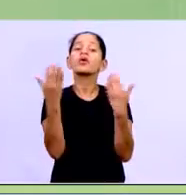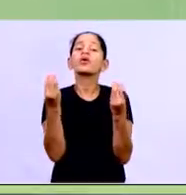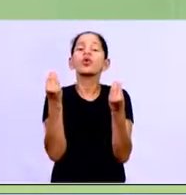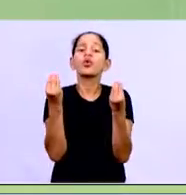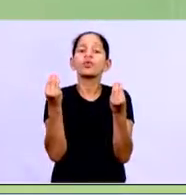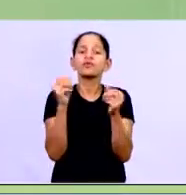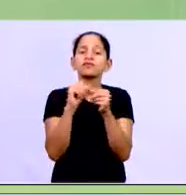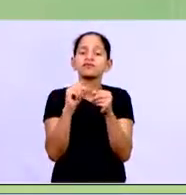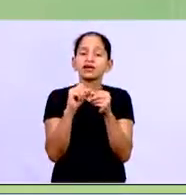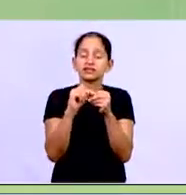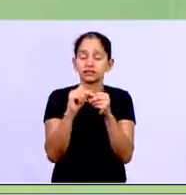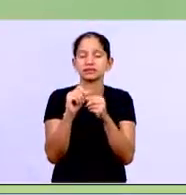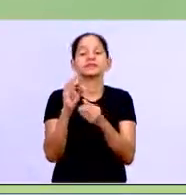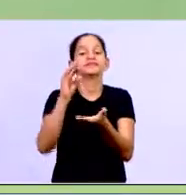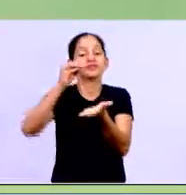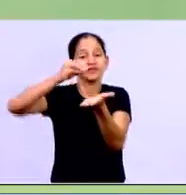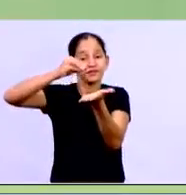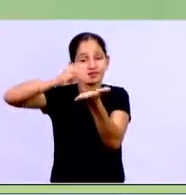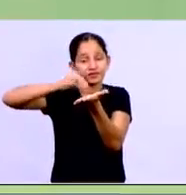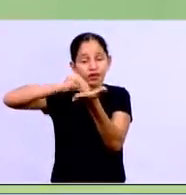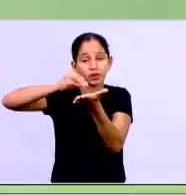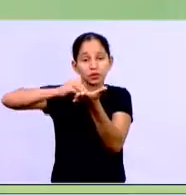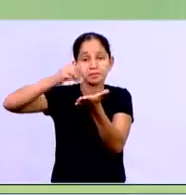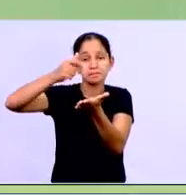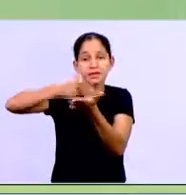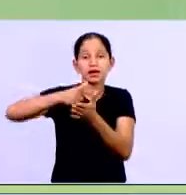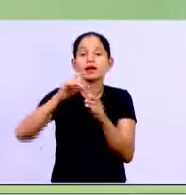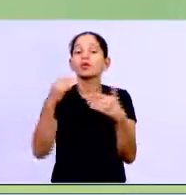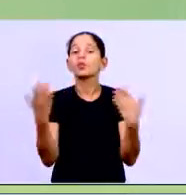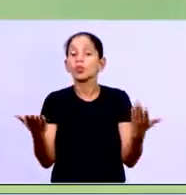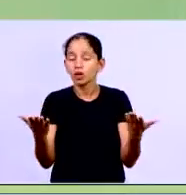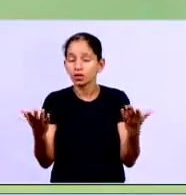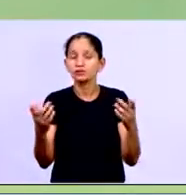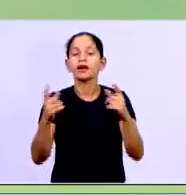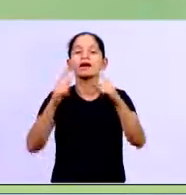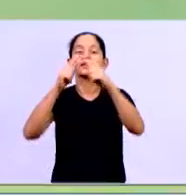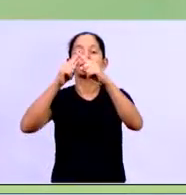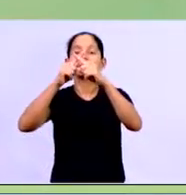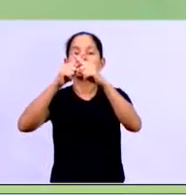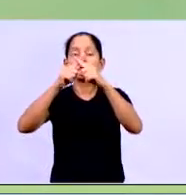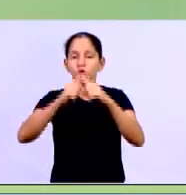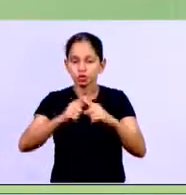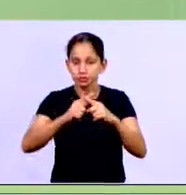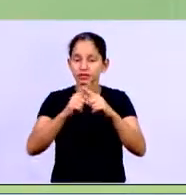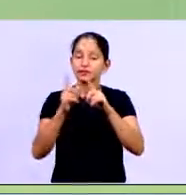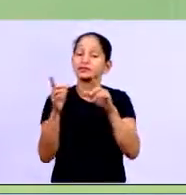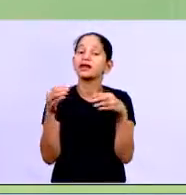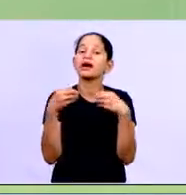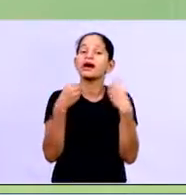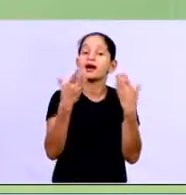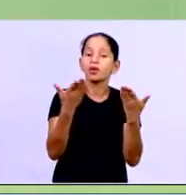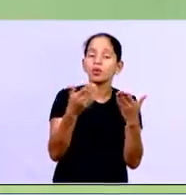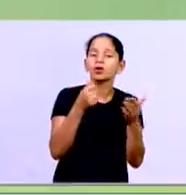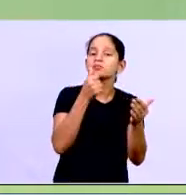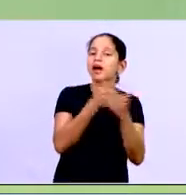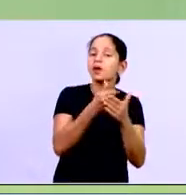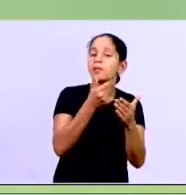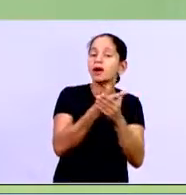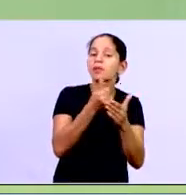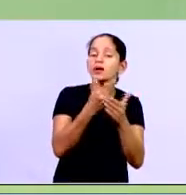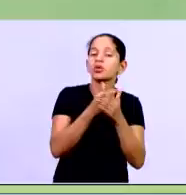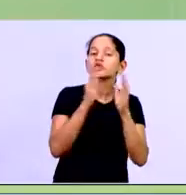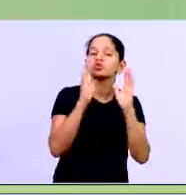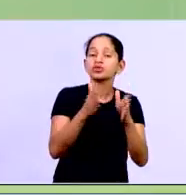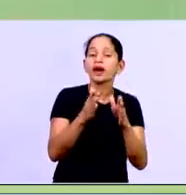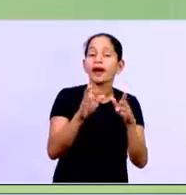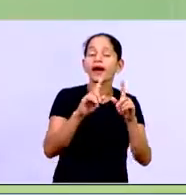isso? Vai ser o saldo devedor inicial menos a multiplicação do número de parcelas pagas vezes a